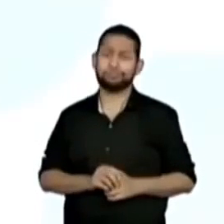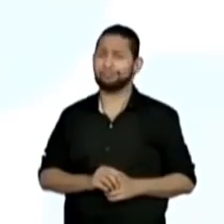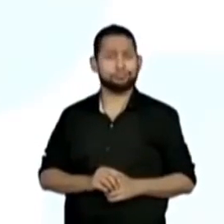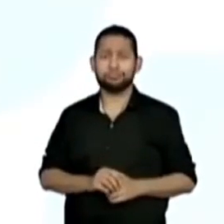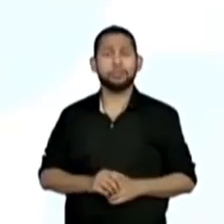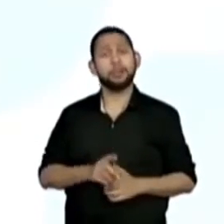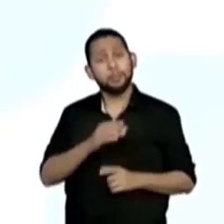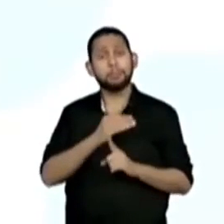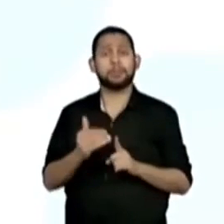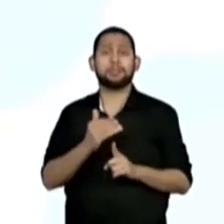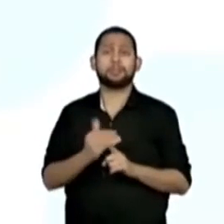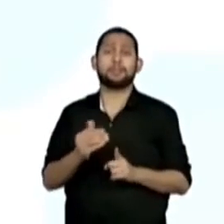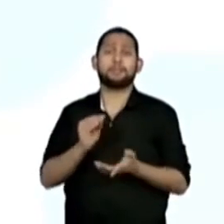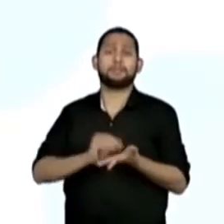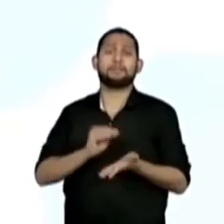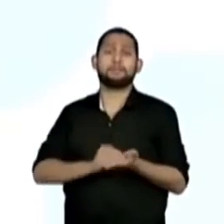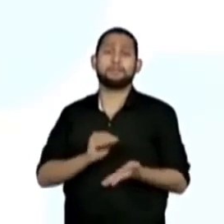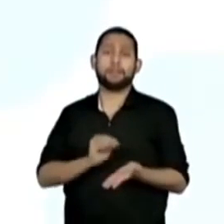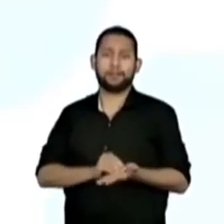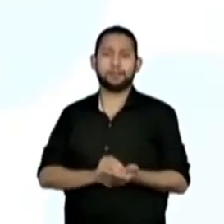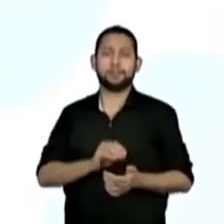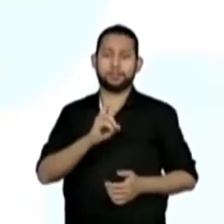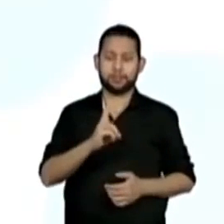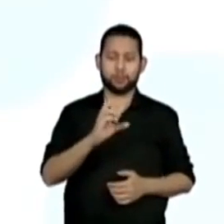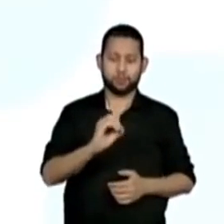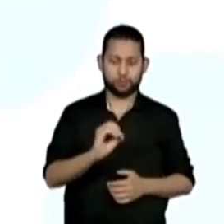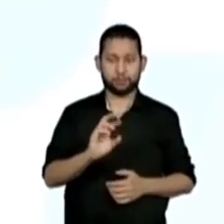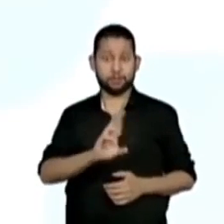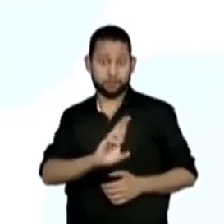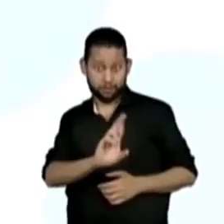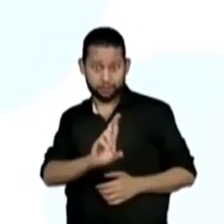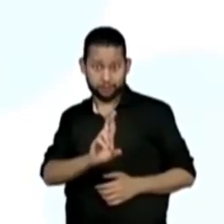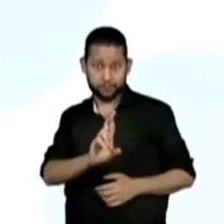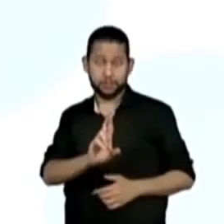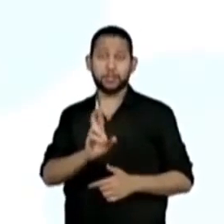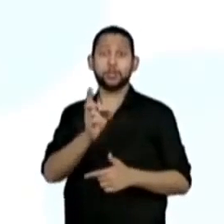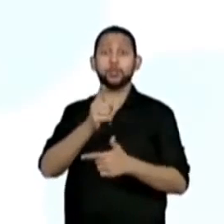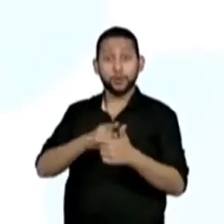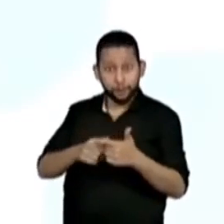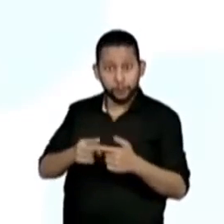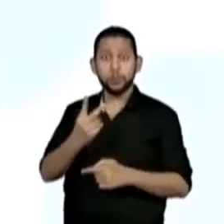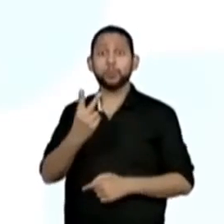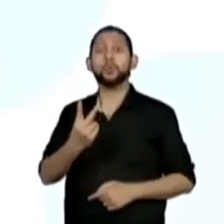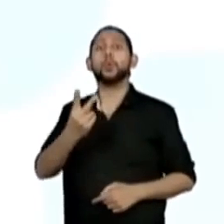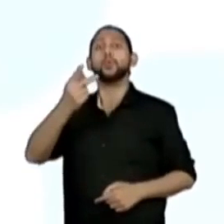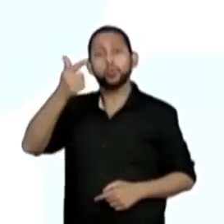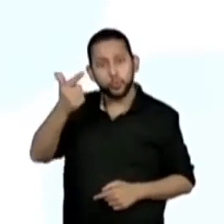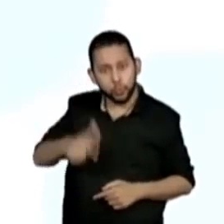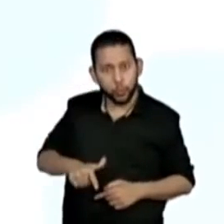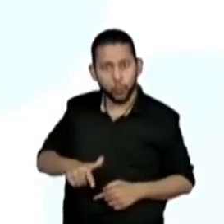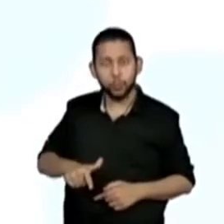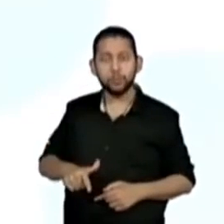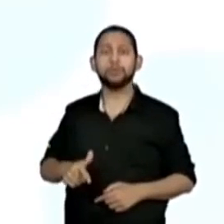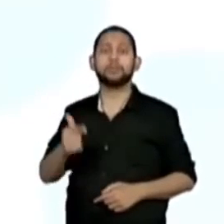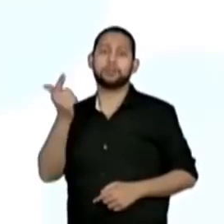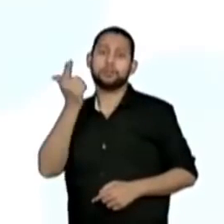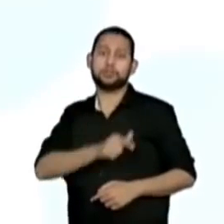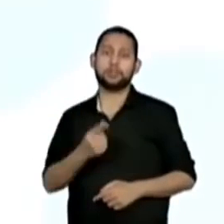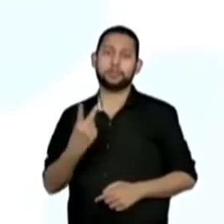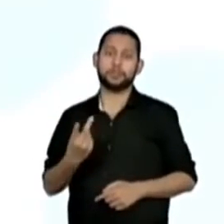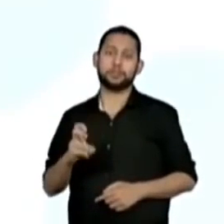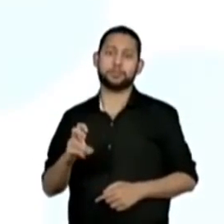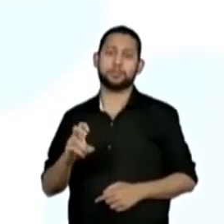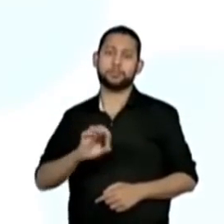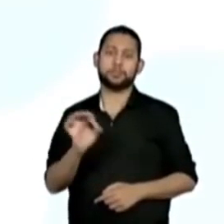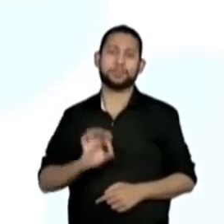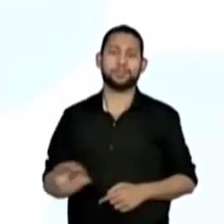e eu preciso descobrir o valor de 25% que é o qu então